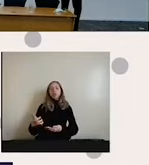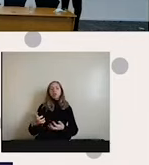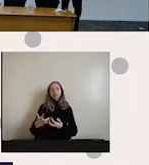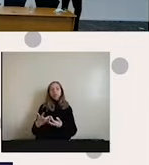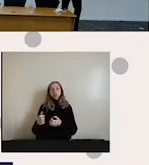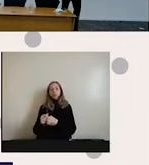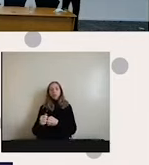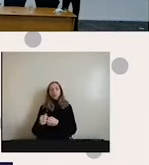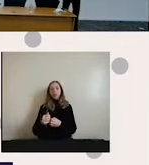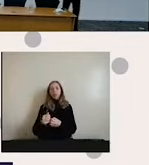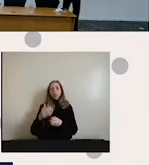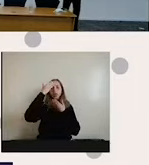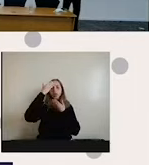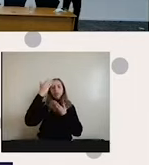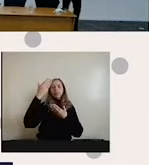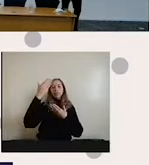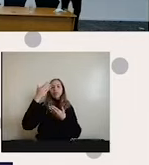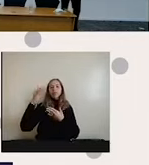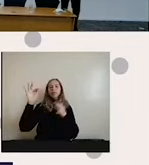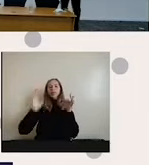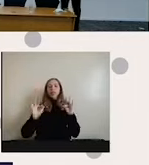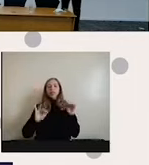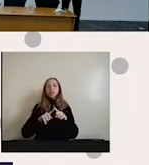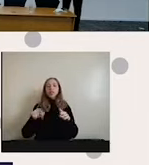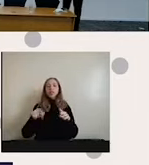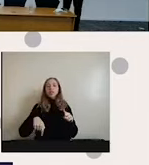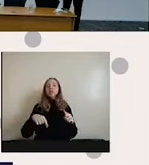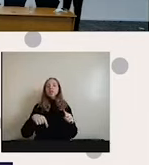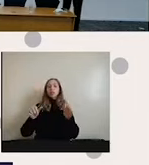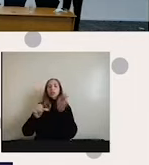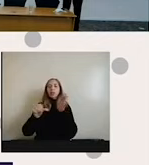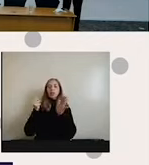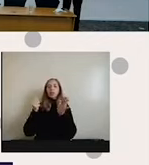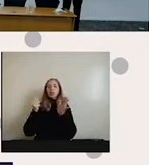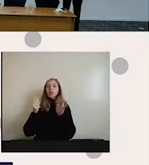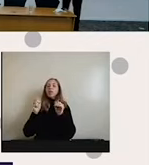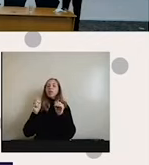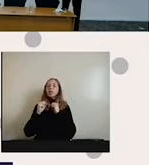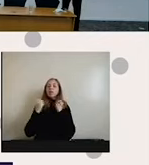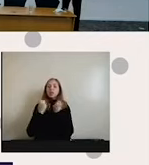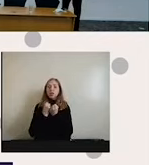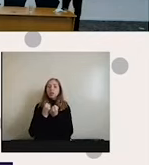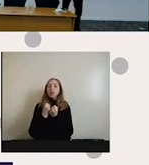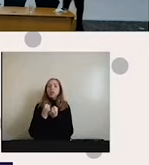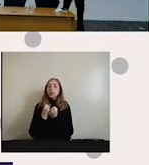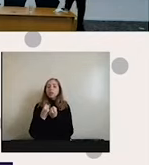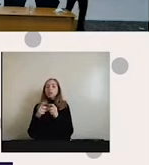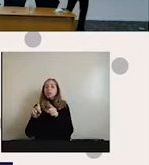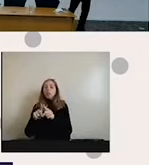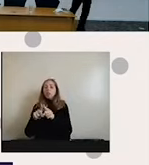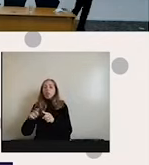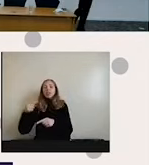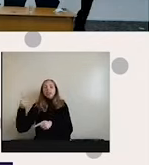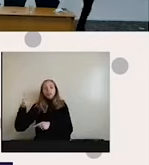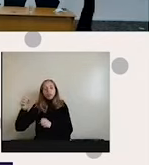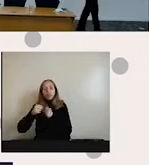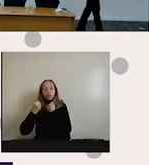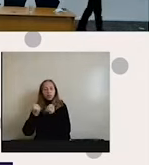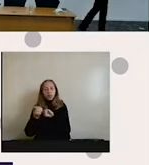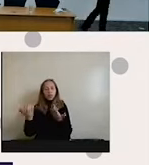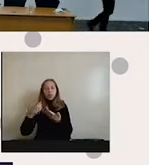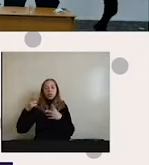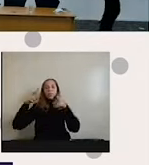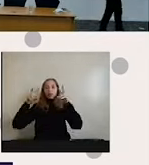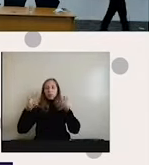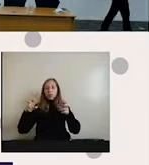primeiro seminário. E, nesse segundo, a gente vai desdobrar um pouco um tema que ficou meio corrido da primeira vez, que é falar um pouco justamente de como